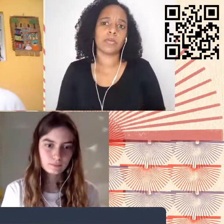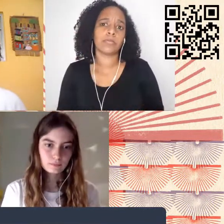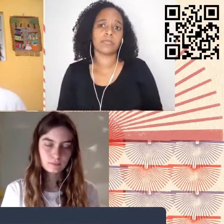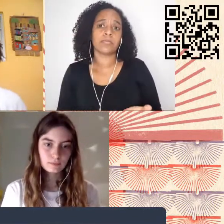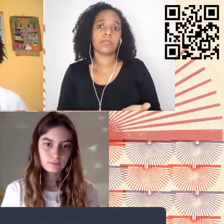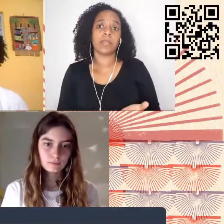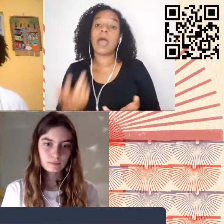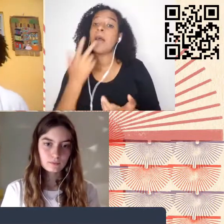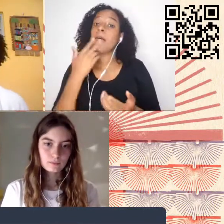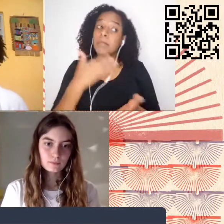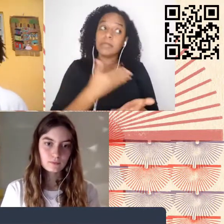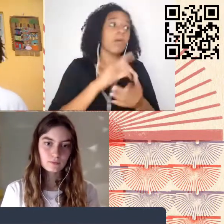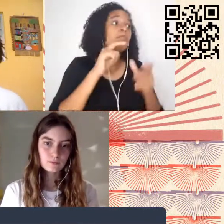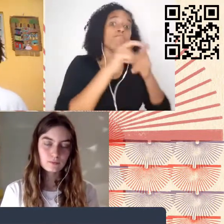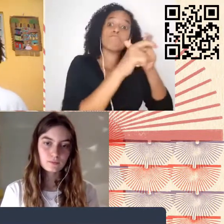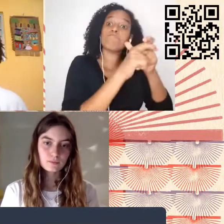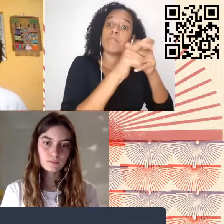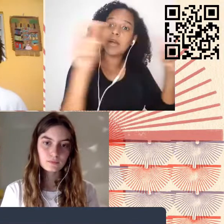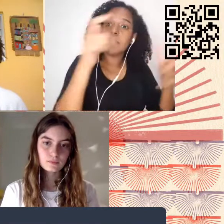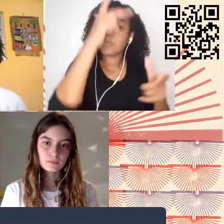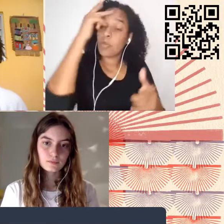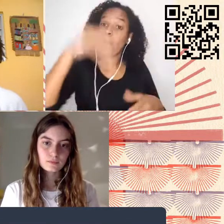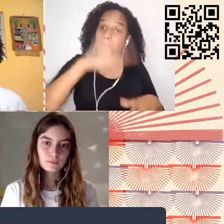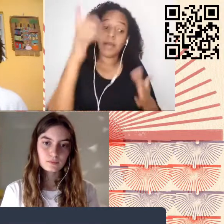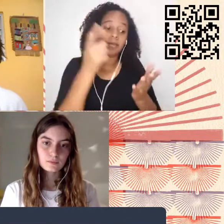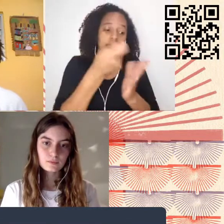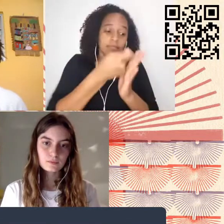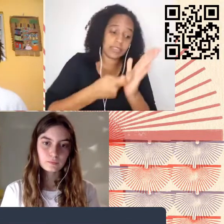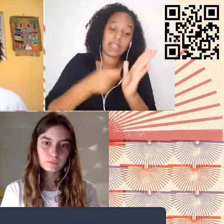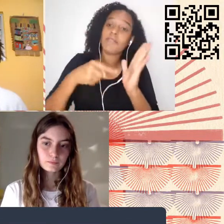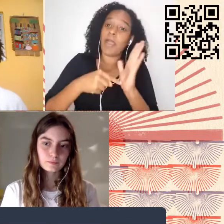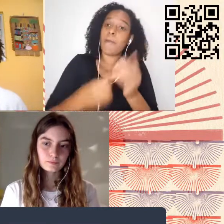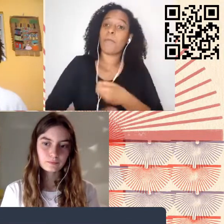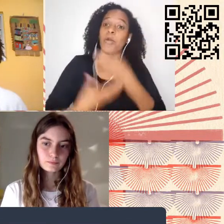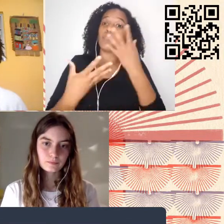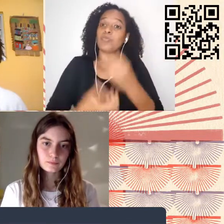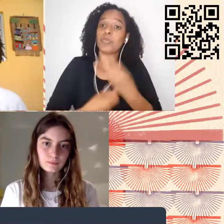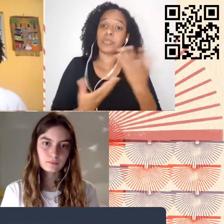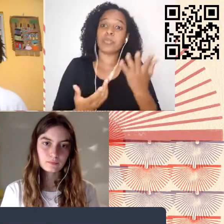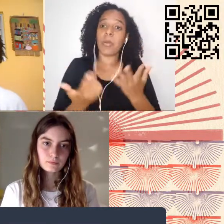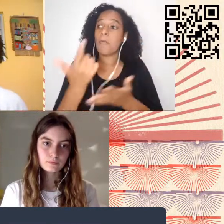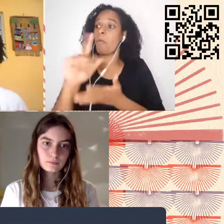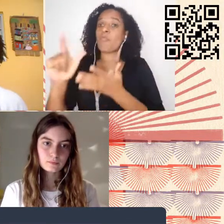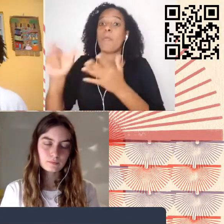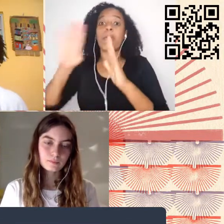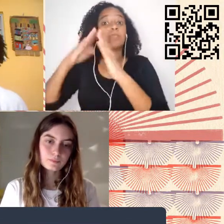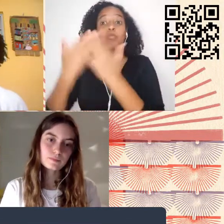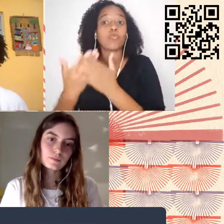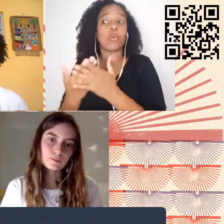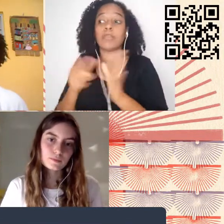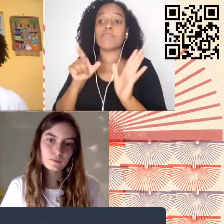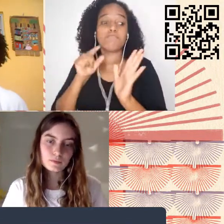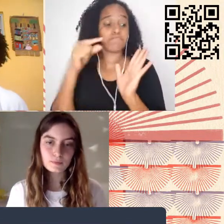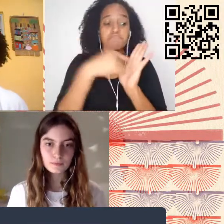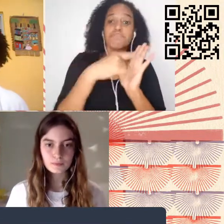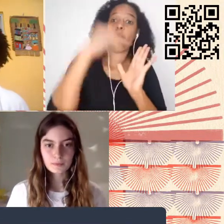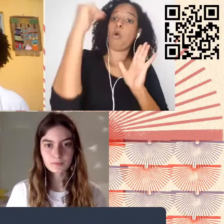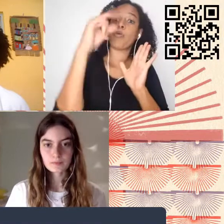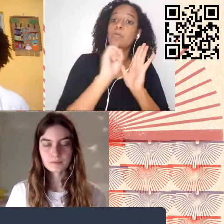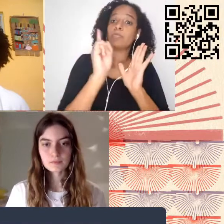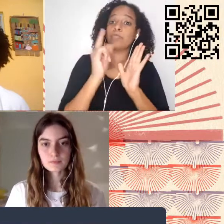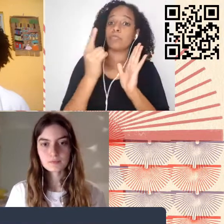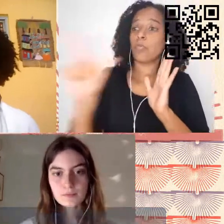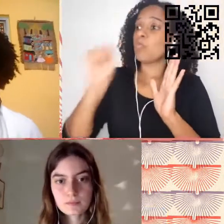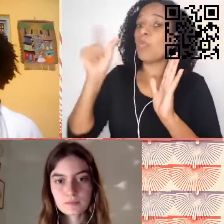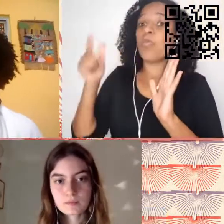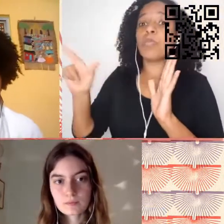pela poesia do que qualquer outra forma de literatura? Então, eu gostaria que você pudesse, se você puder, colocar essas duas